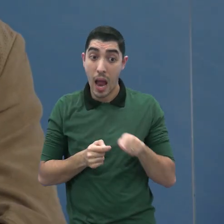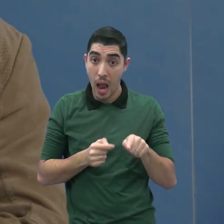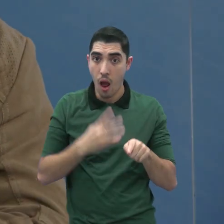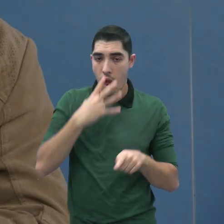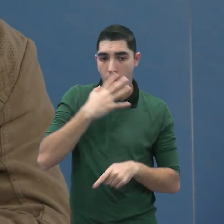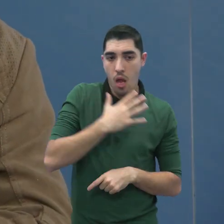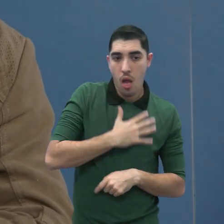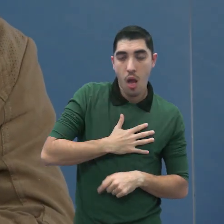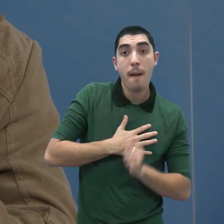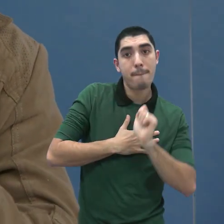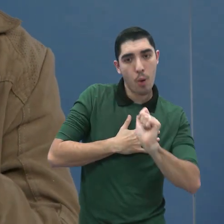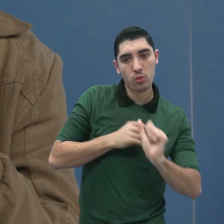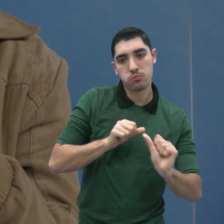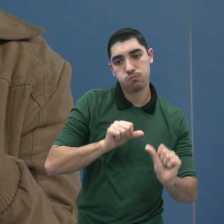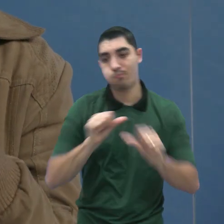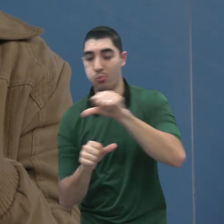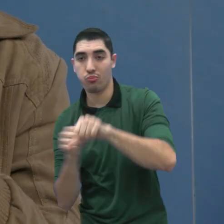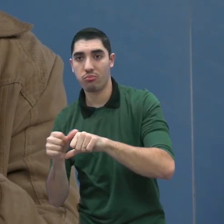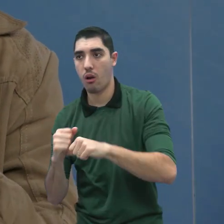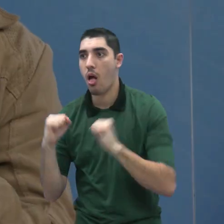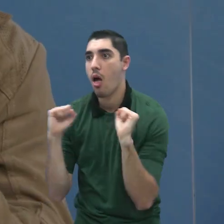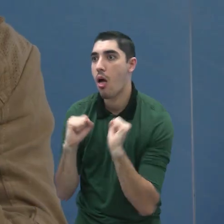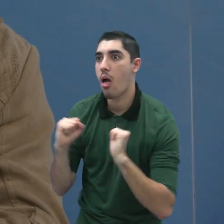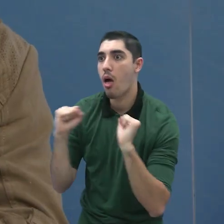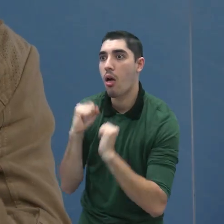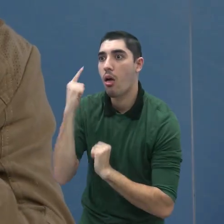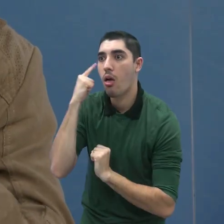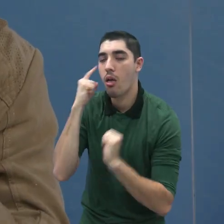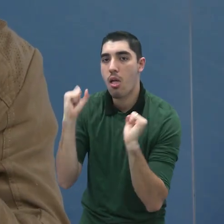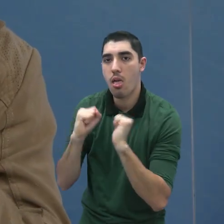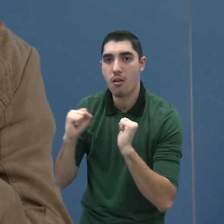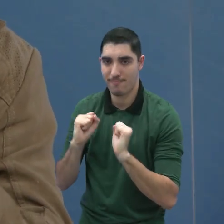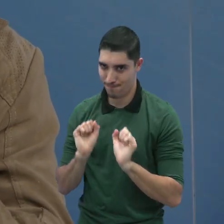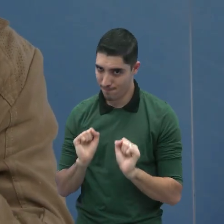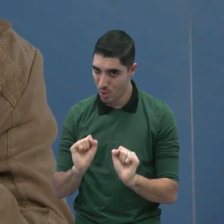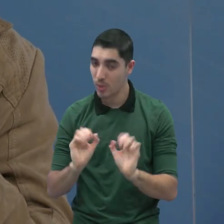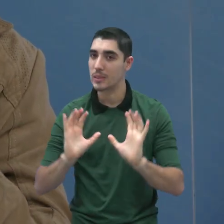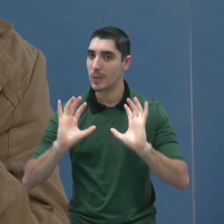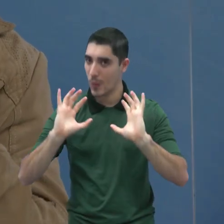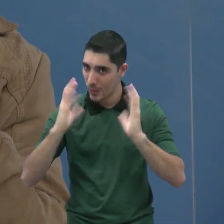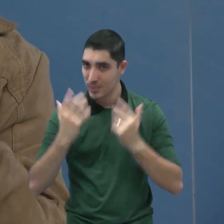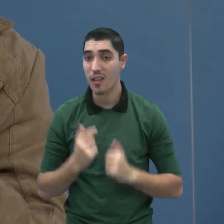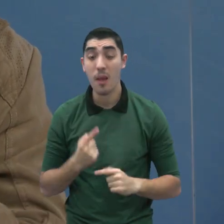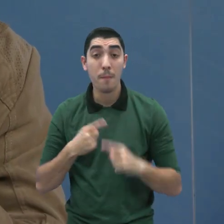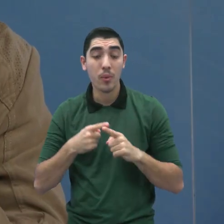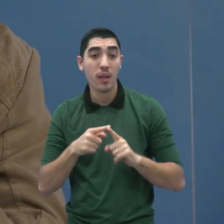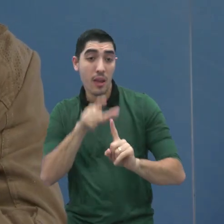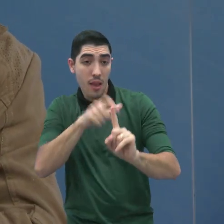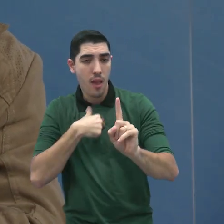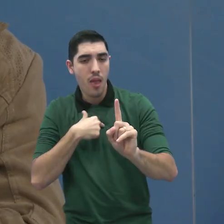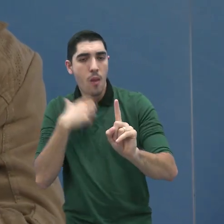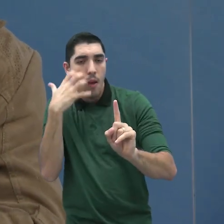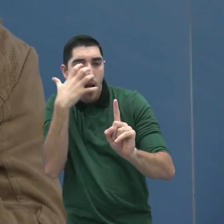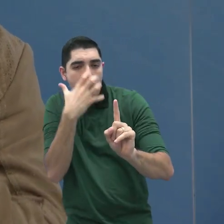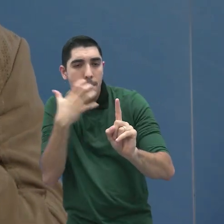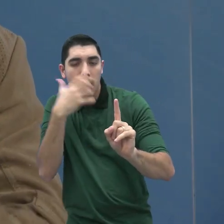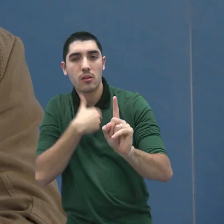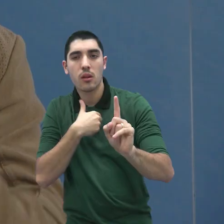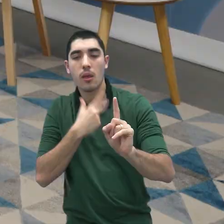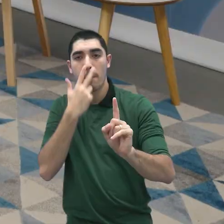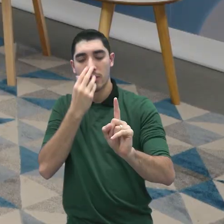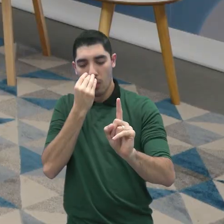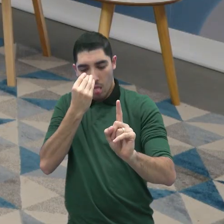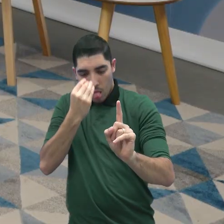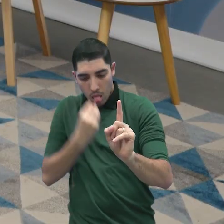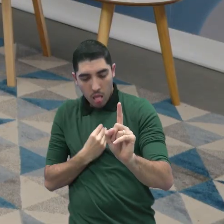ir para o fanatismo. Sim. Então, porque normalmente quando a gente está apaixonado, a gente faz tudo pelo outro, esquece de si. Tudo lindo, vai fazendo.